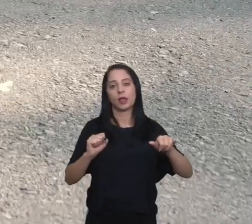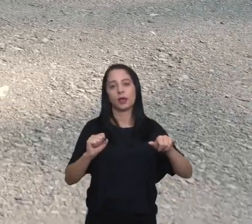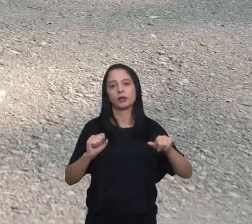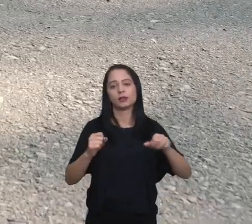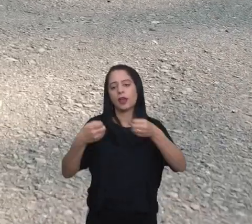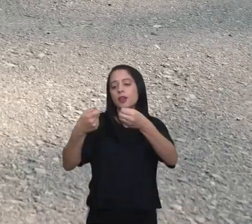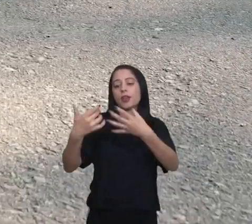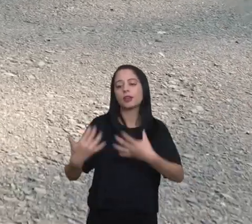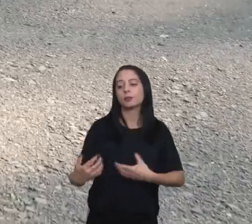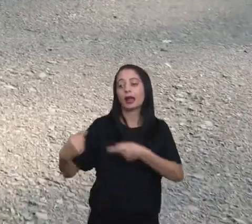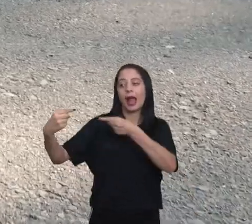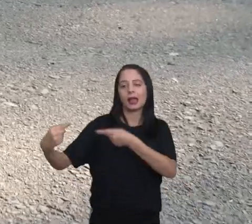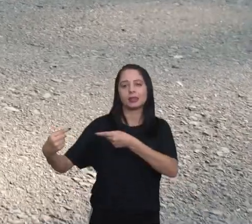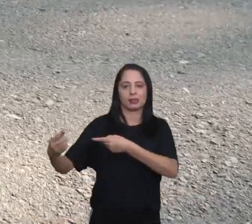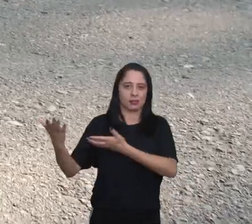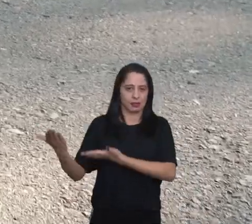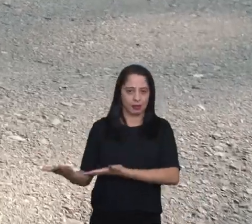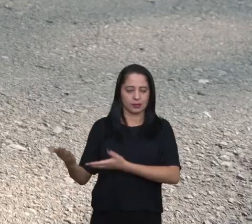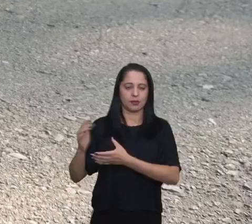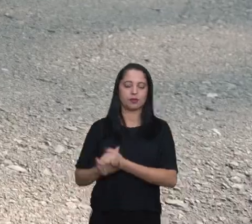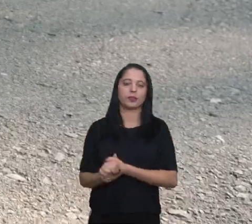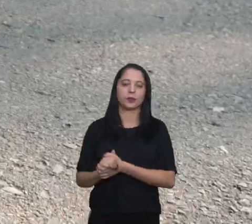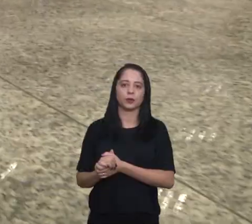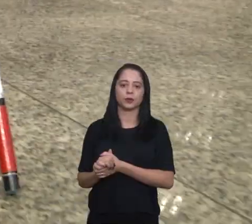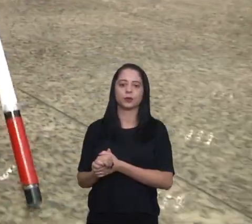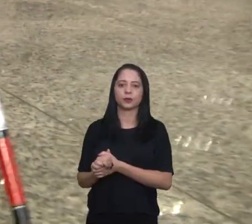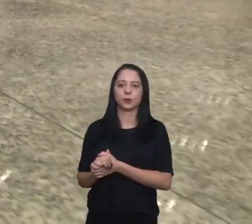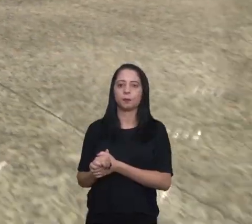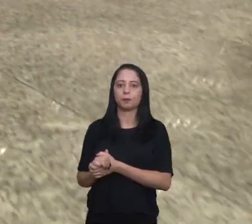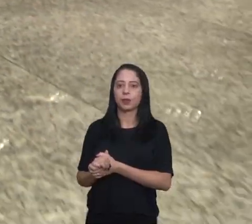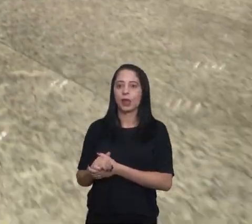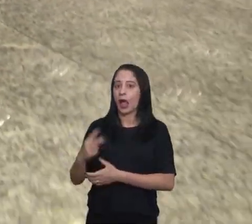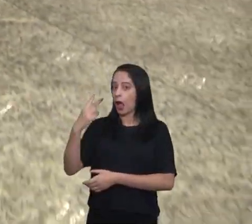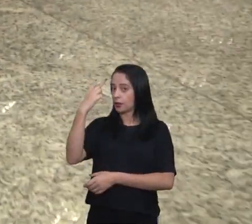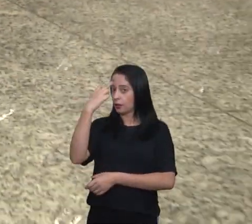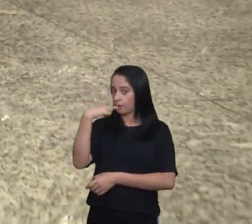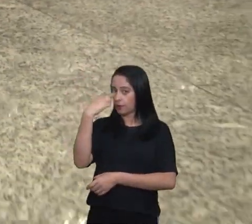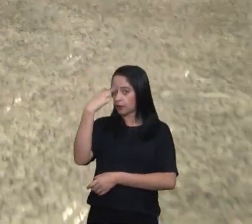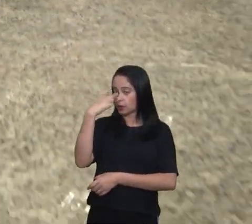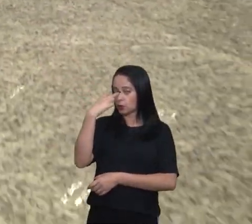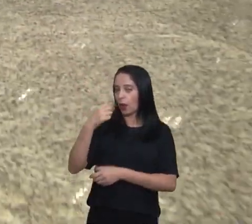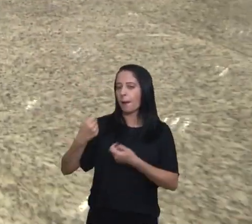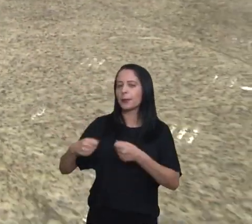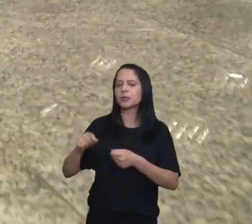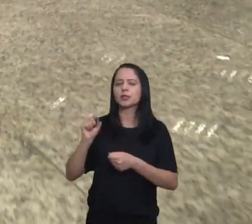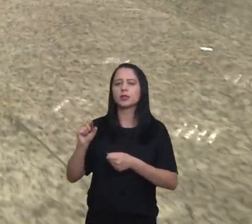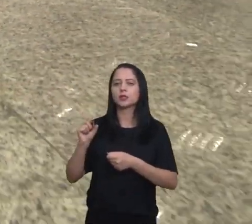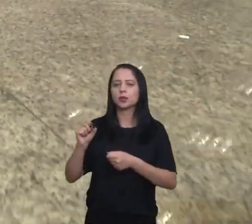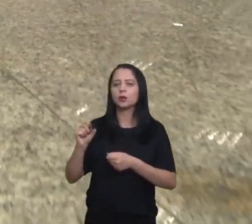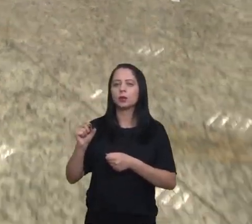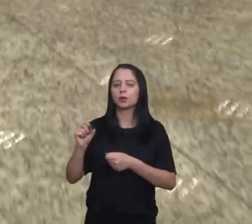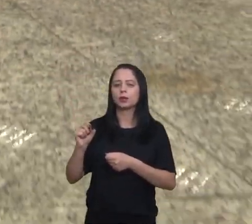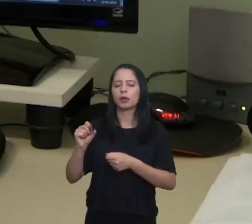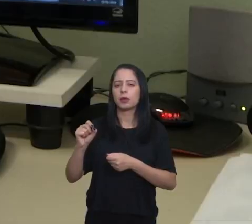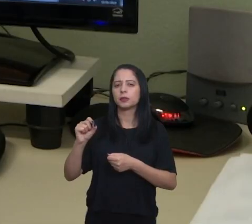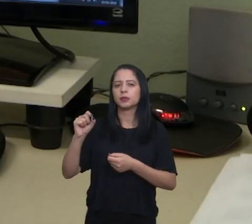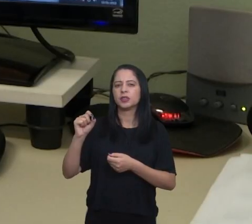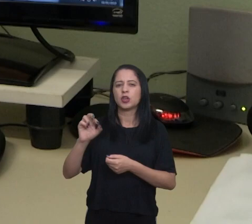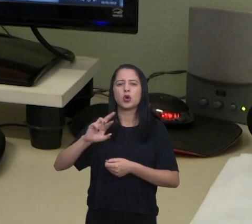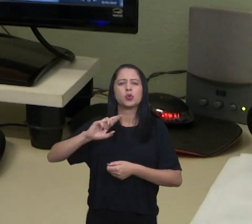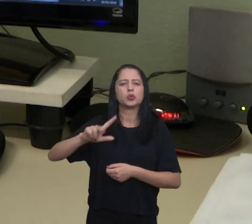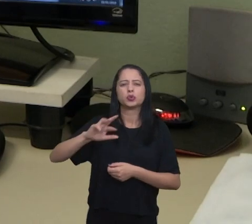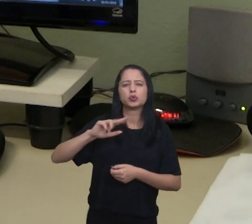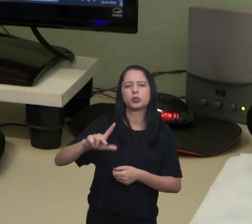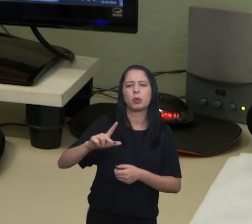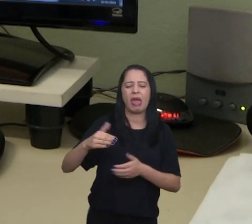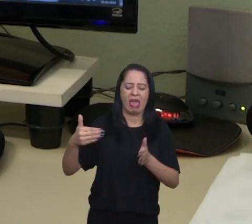os desafios enfrentados pelos deficientes visuais. Segundo o grupo, a deficiência visual deve ser entendida como uma condição